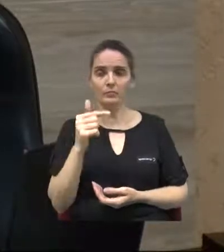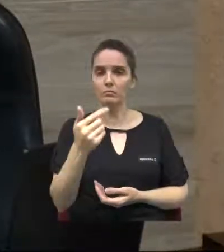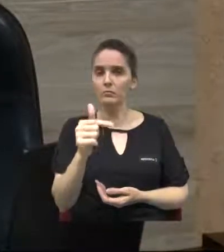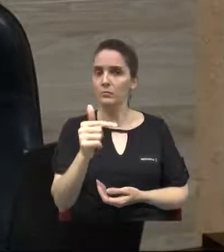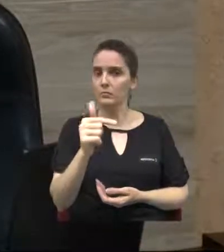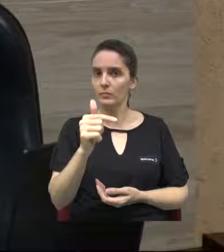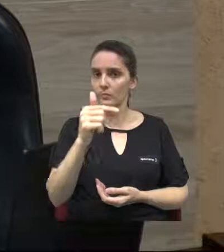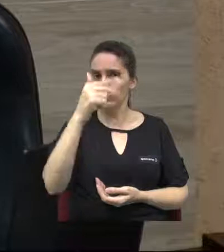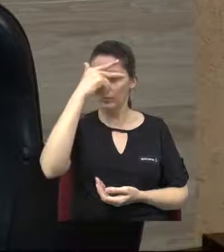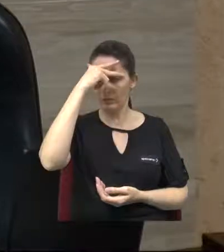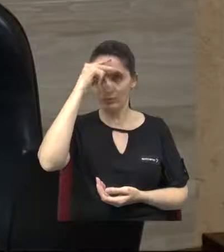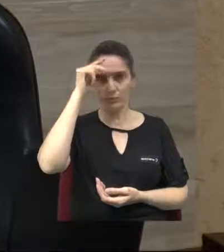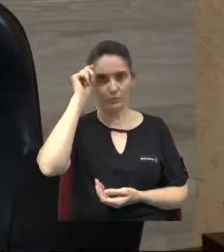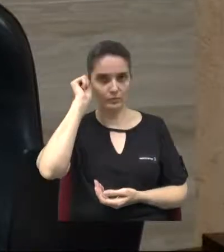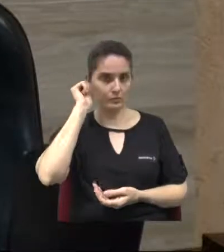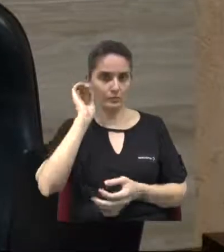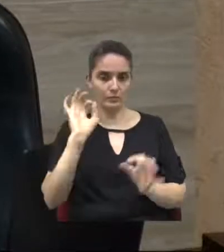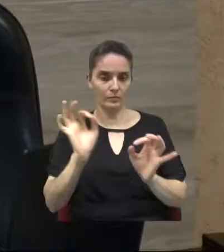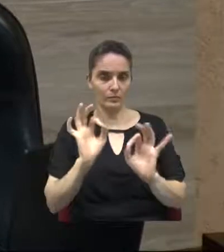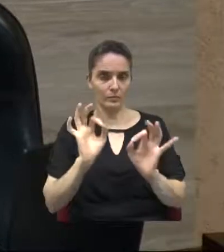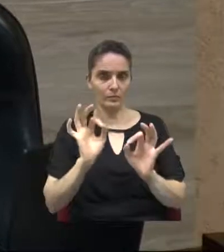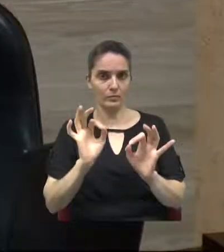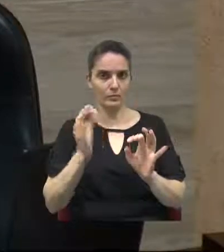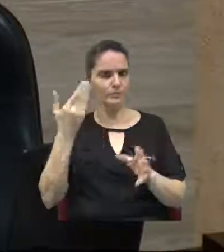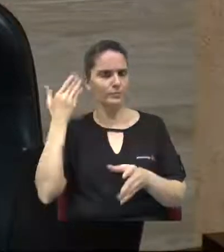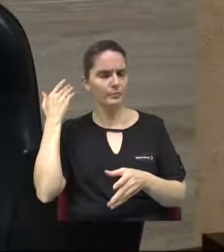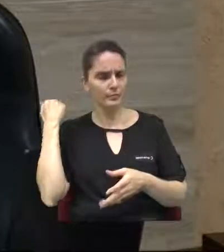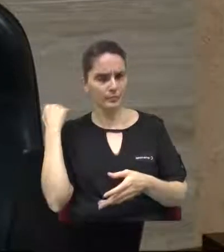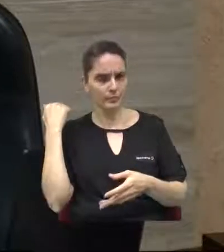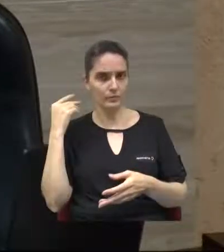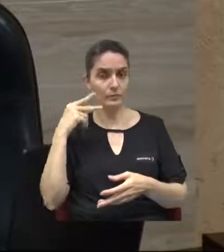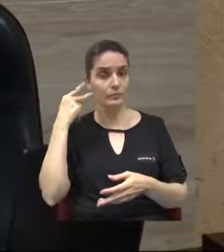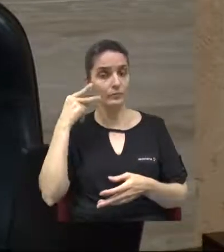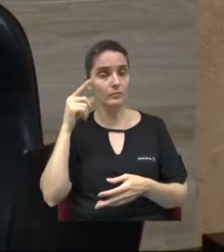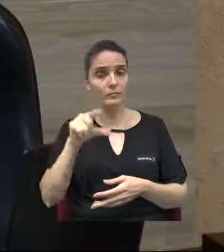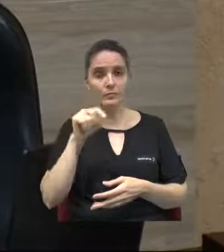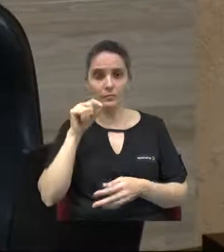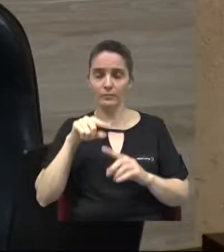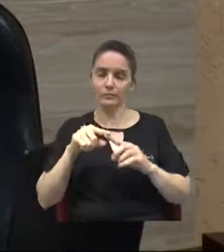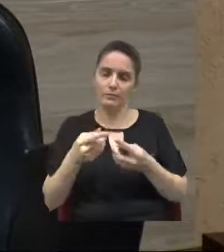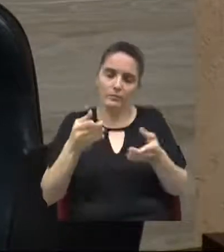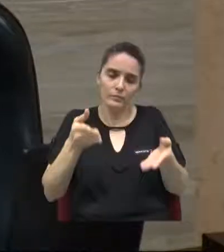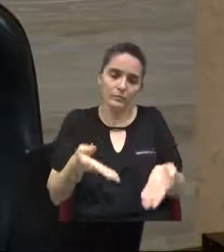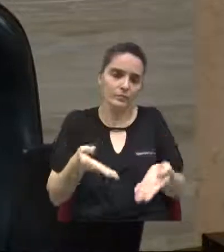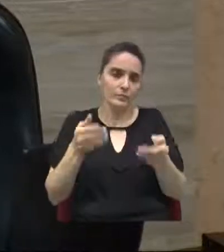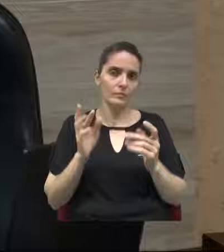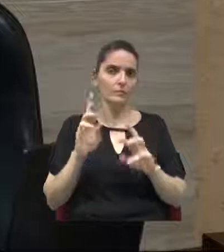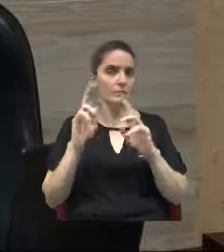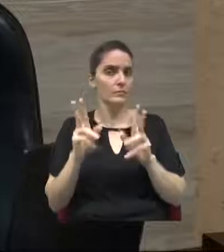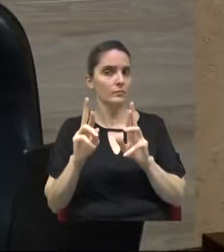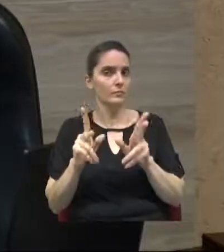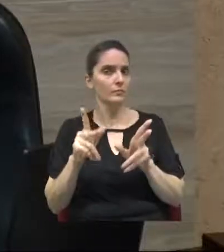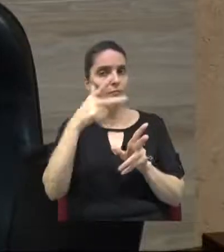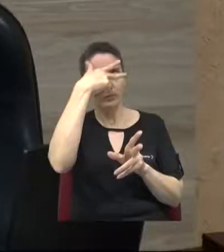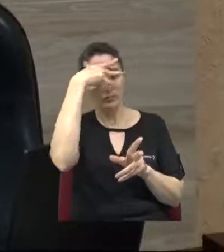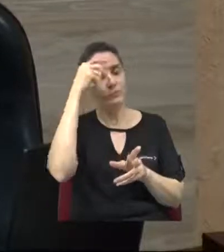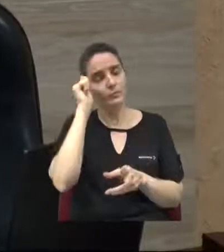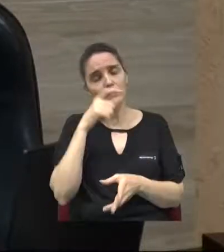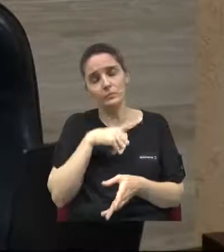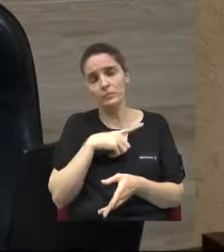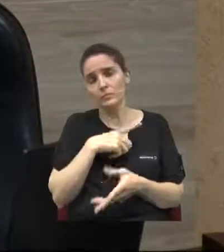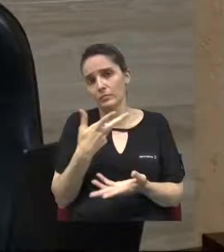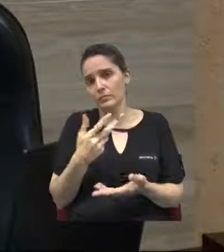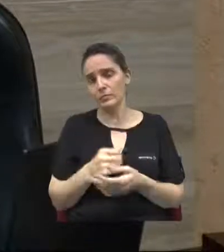a Câmara decidia o que seria feito na cidade, mas hoje há o Executivo. E nós